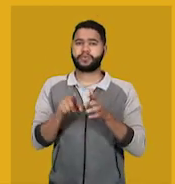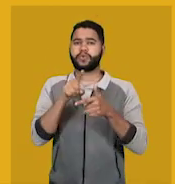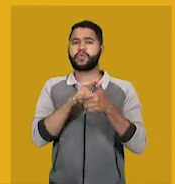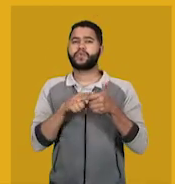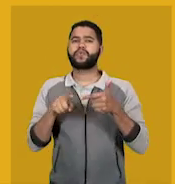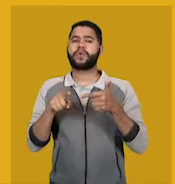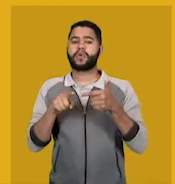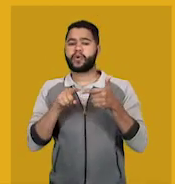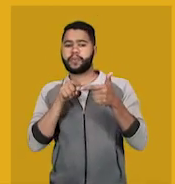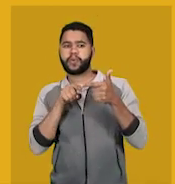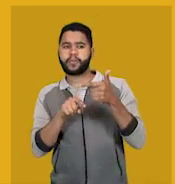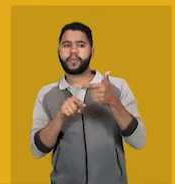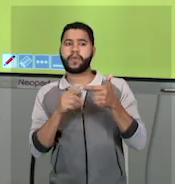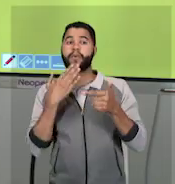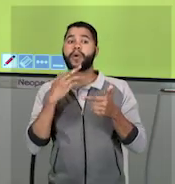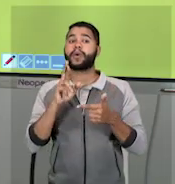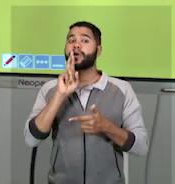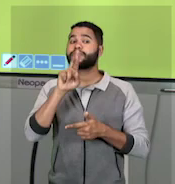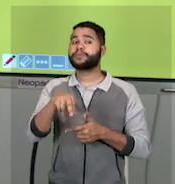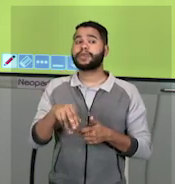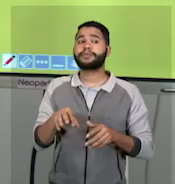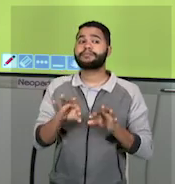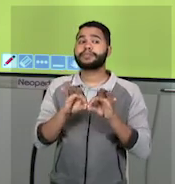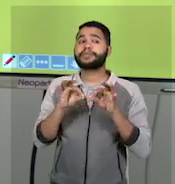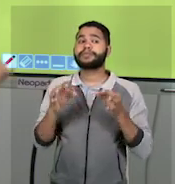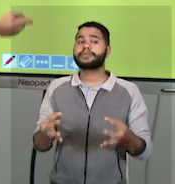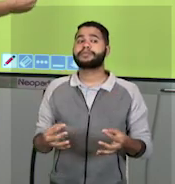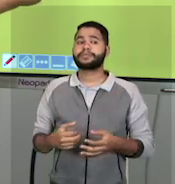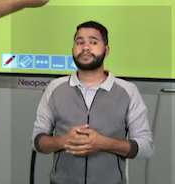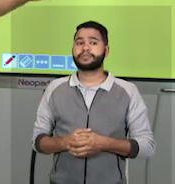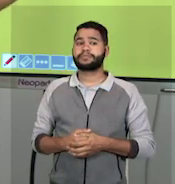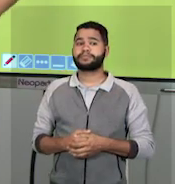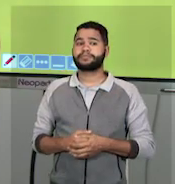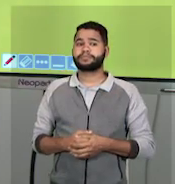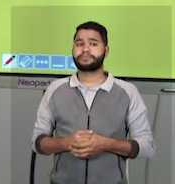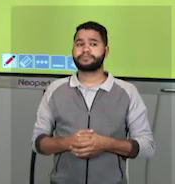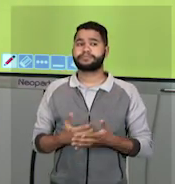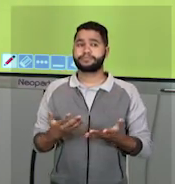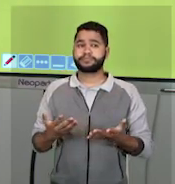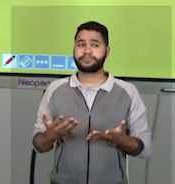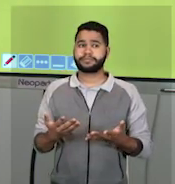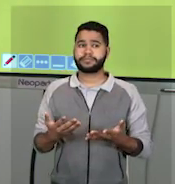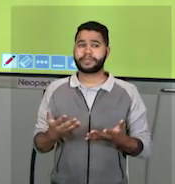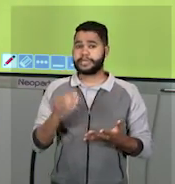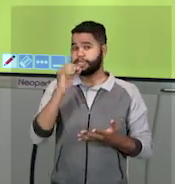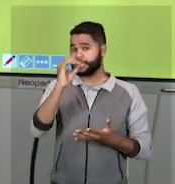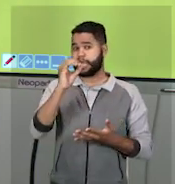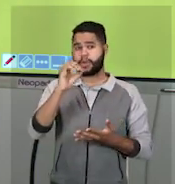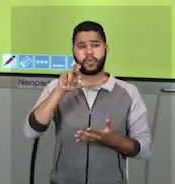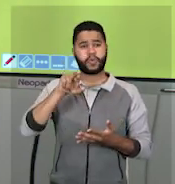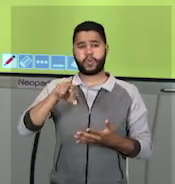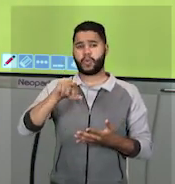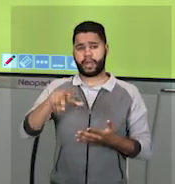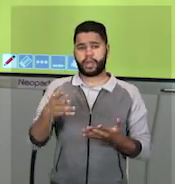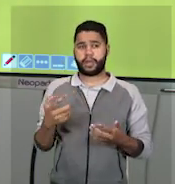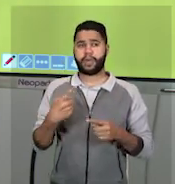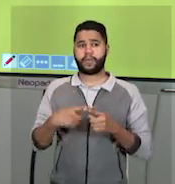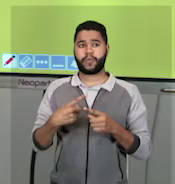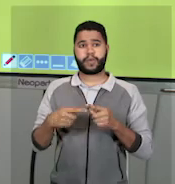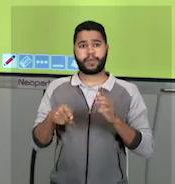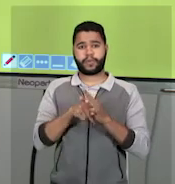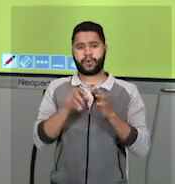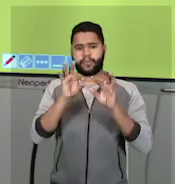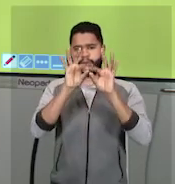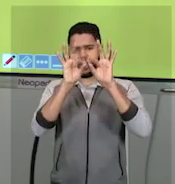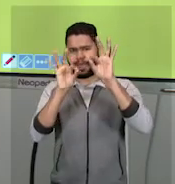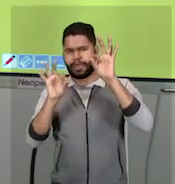valor, qual que é o resultado disso? Muito simples. Desde que esse número aqui não seja zero, e eu sei que ele não é zero, por quê? Porque é uma medida de um triângulo.